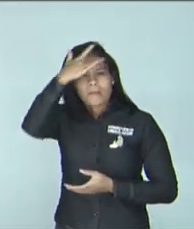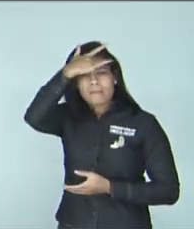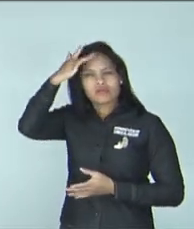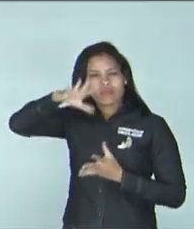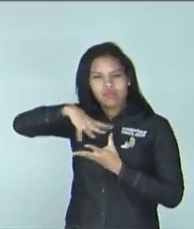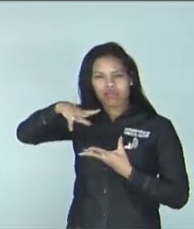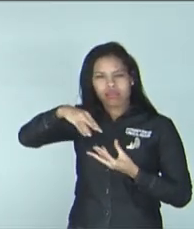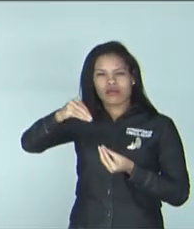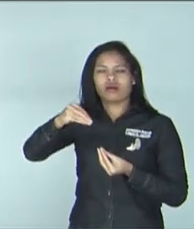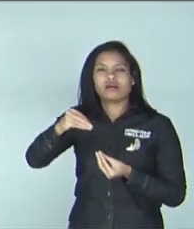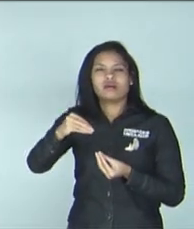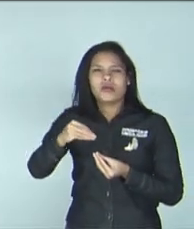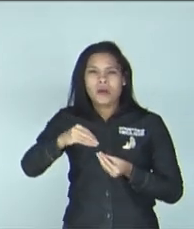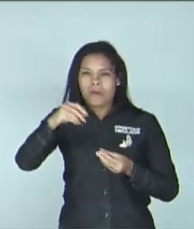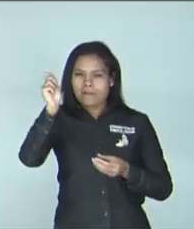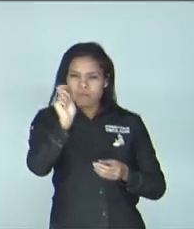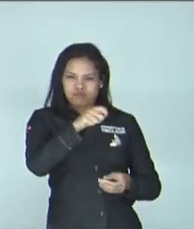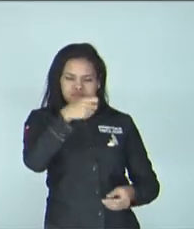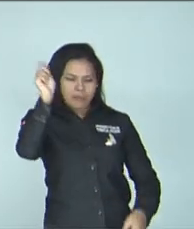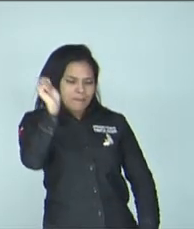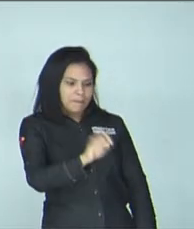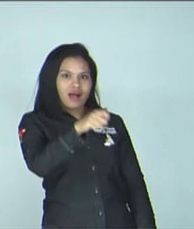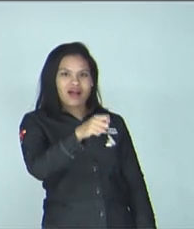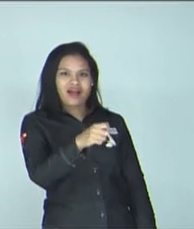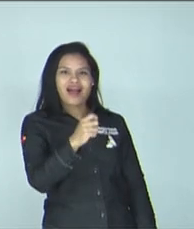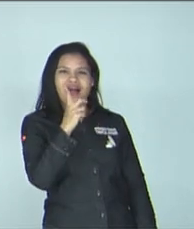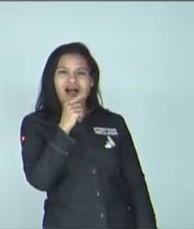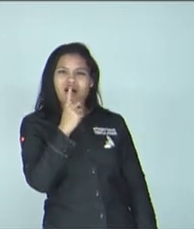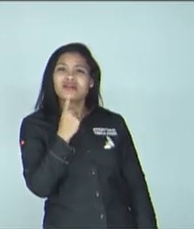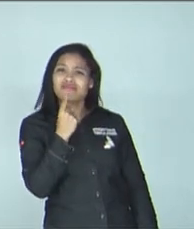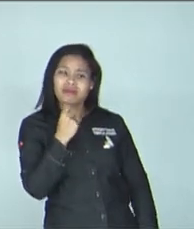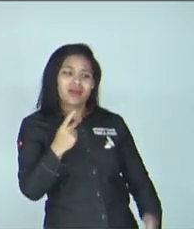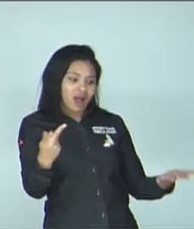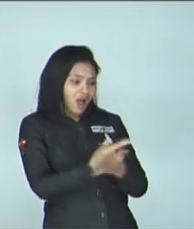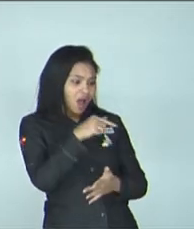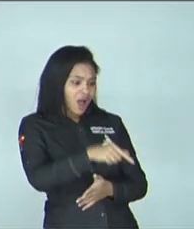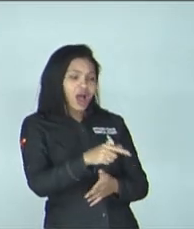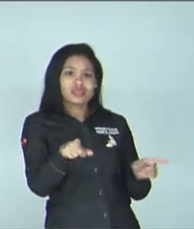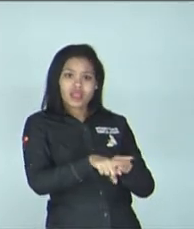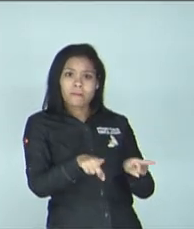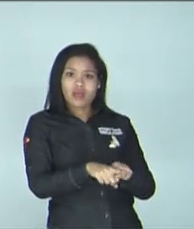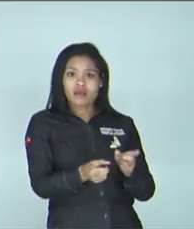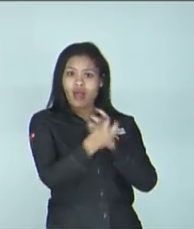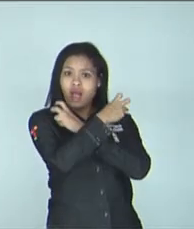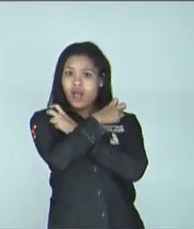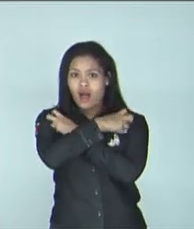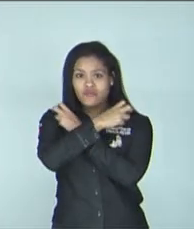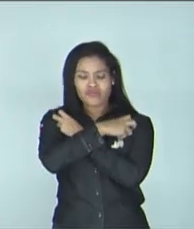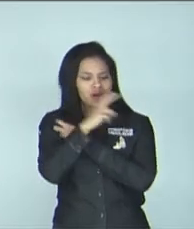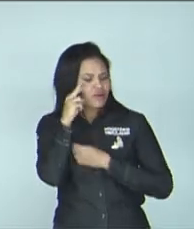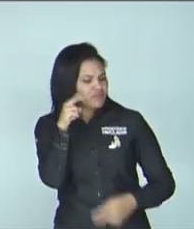uma coisa parecida fizemos um feitiço lá e água ficar avermelhada também aí o farol falou nada demais